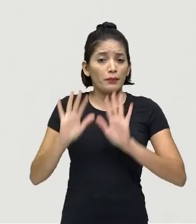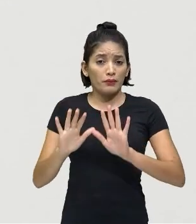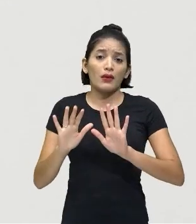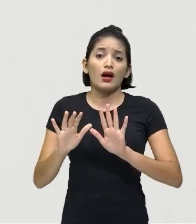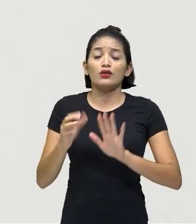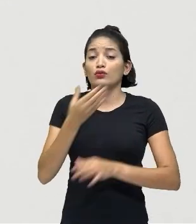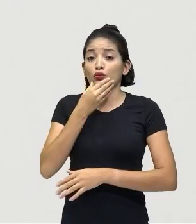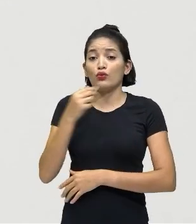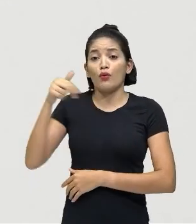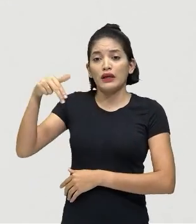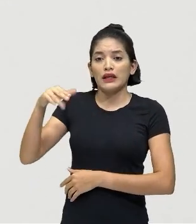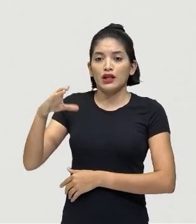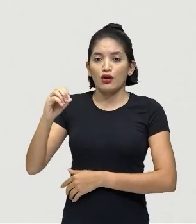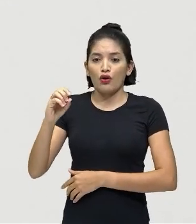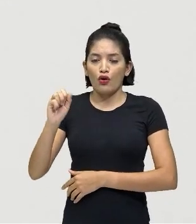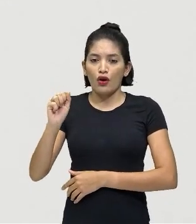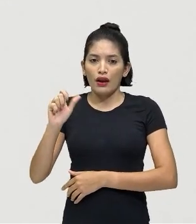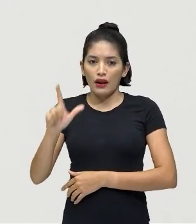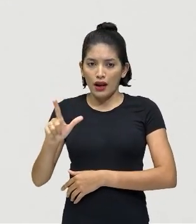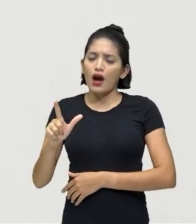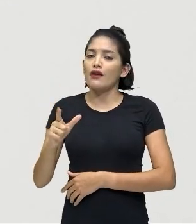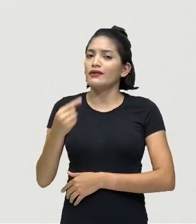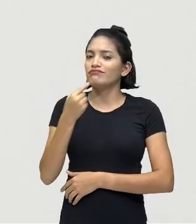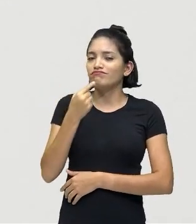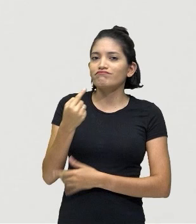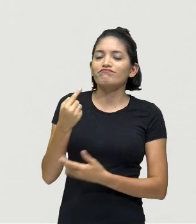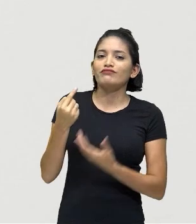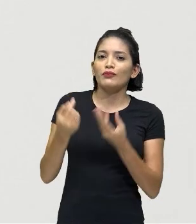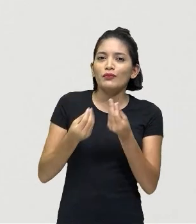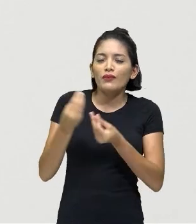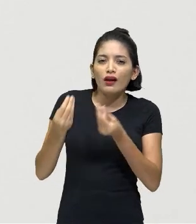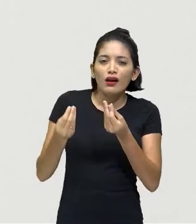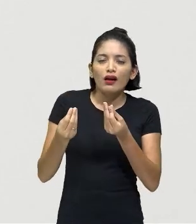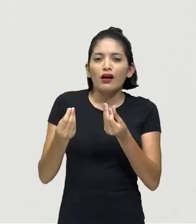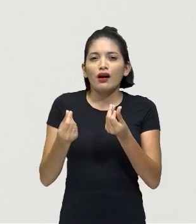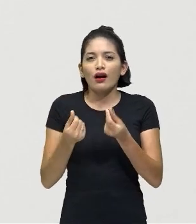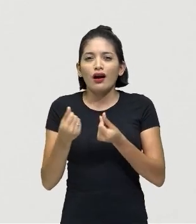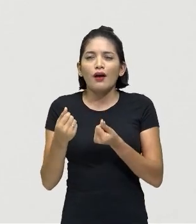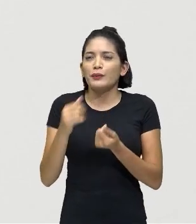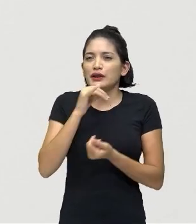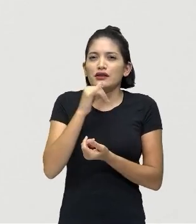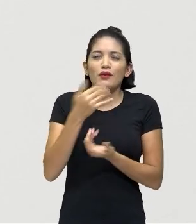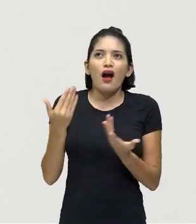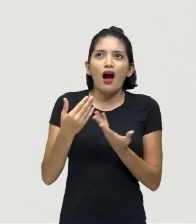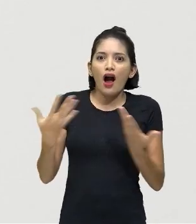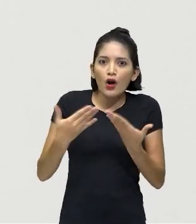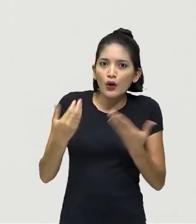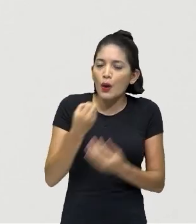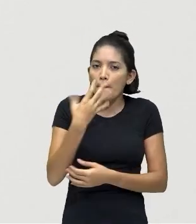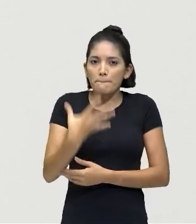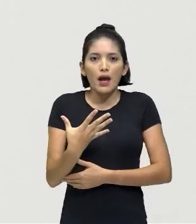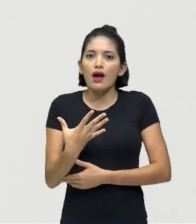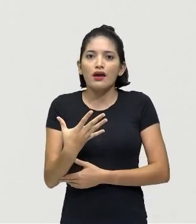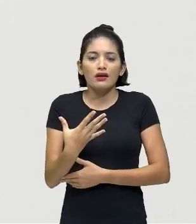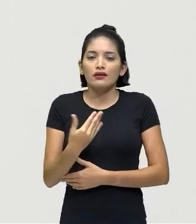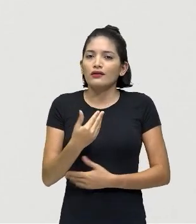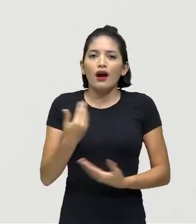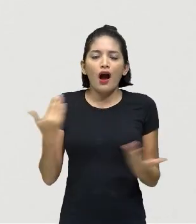o Nicolau II, ele vivia, tipo, à margem da realidade. Ele vivia, tipo, nossa, eu estou super bem, a nobreza está bem,